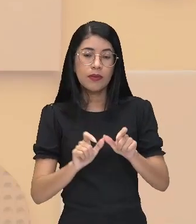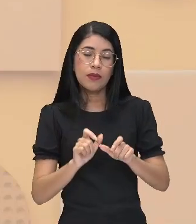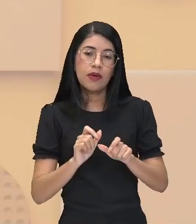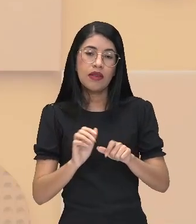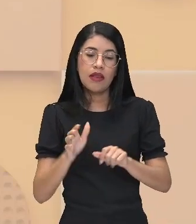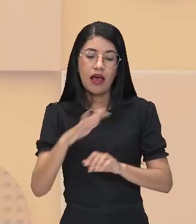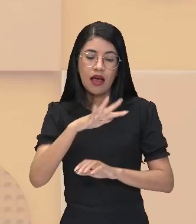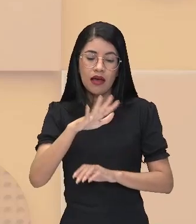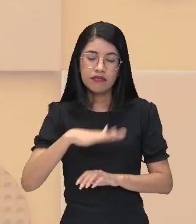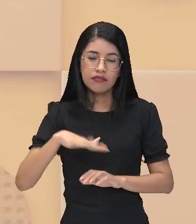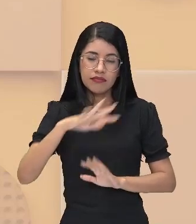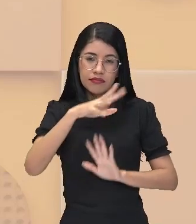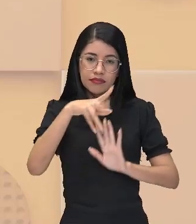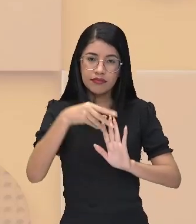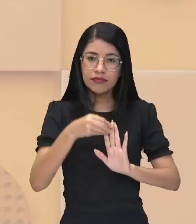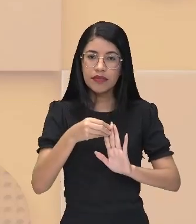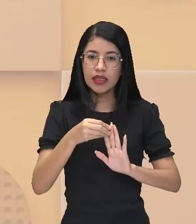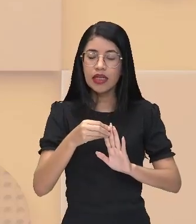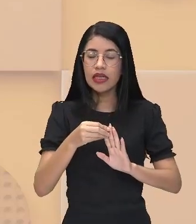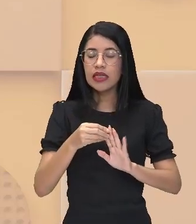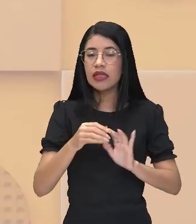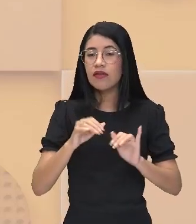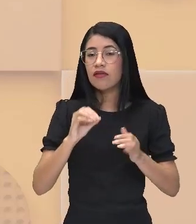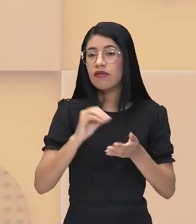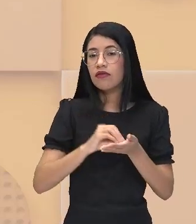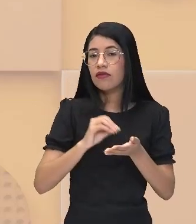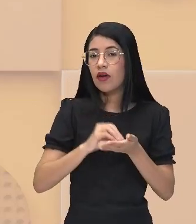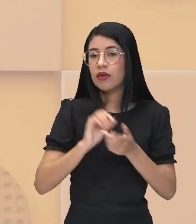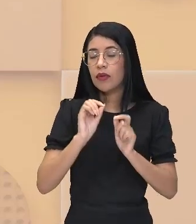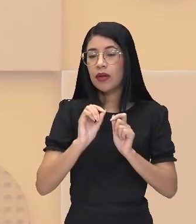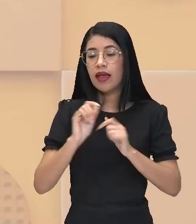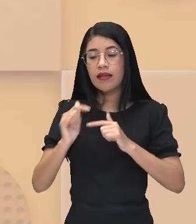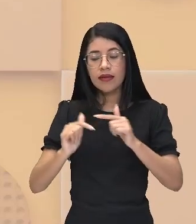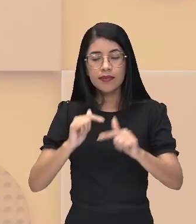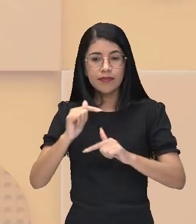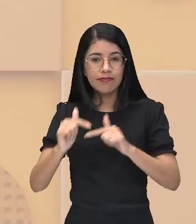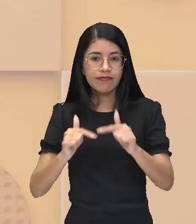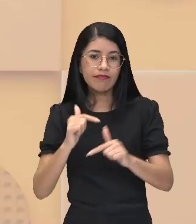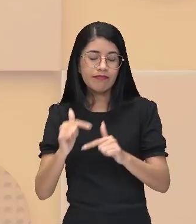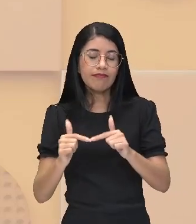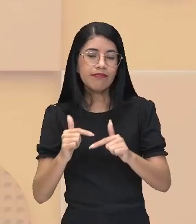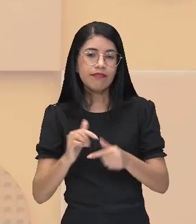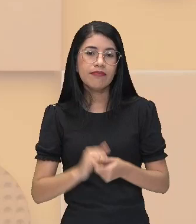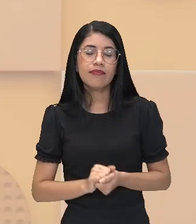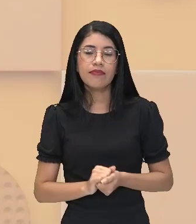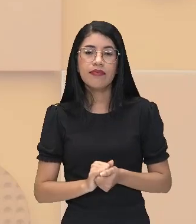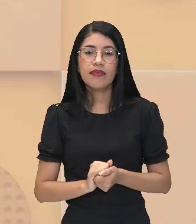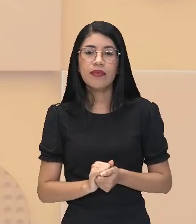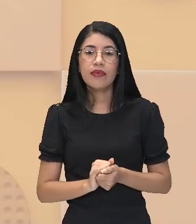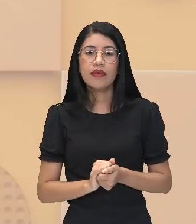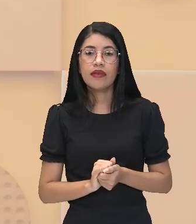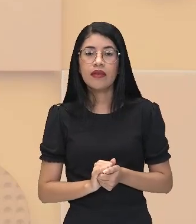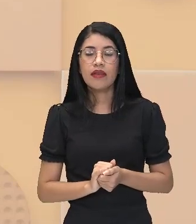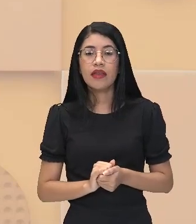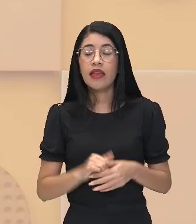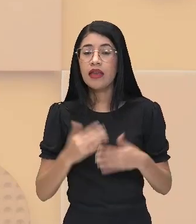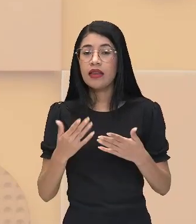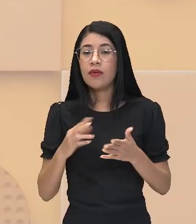região amazônica, eles sofriam com a falta de mão de obra. Então, na medida em que eles vão estabelecendo